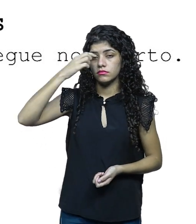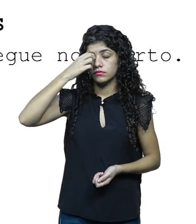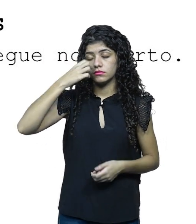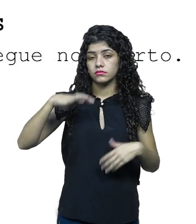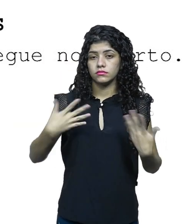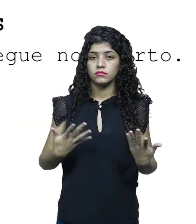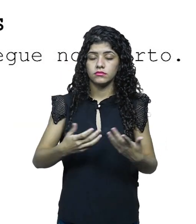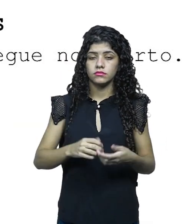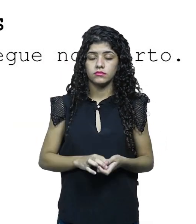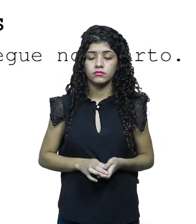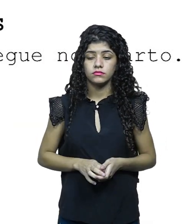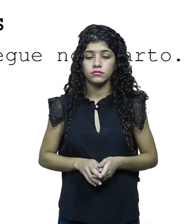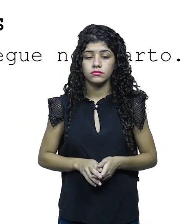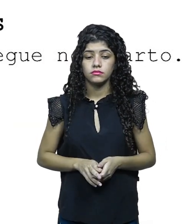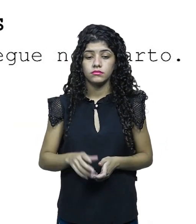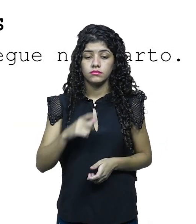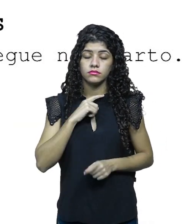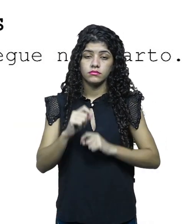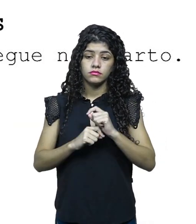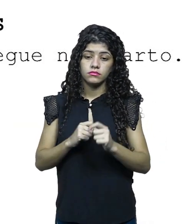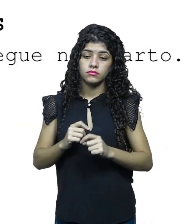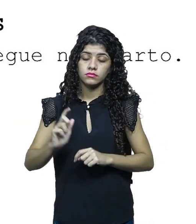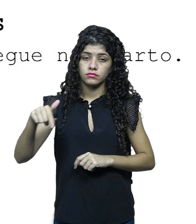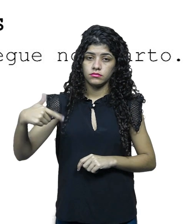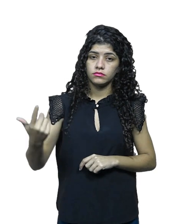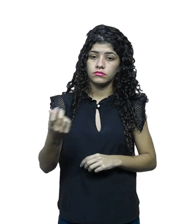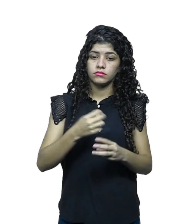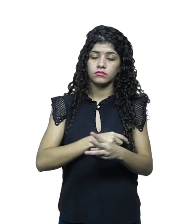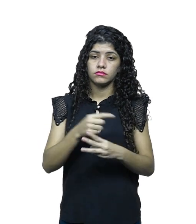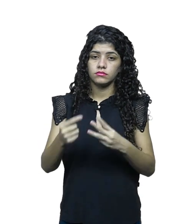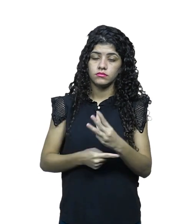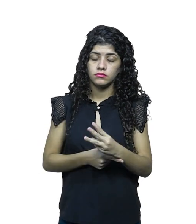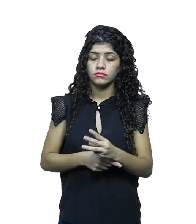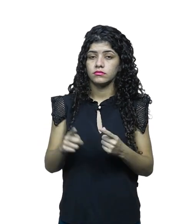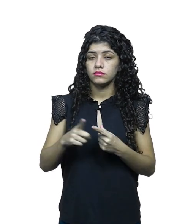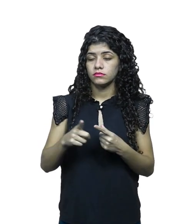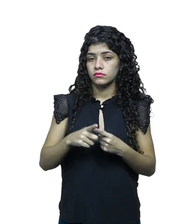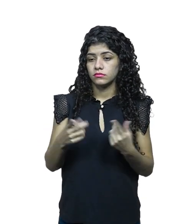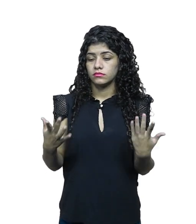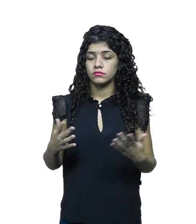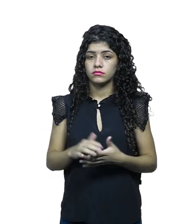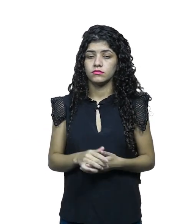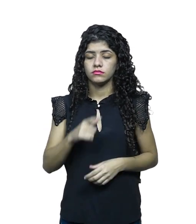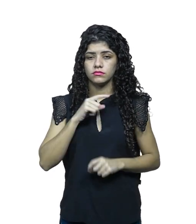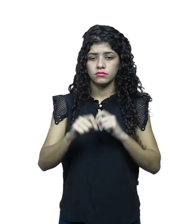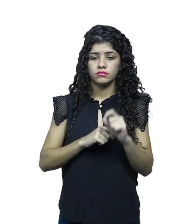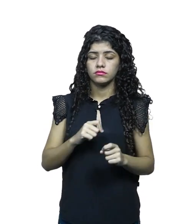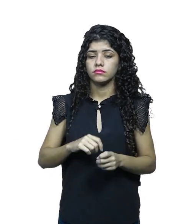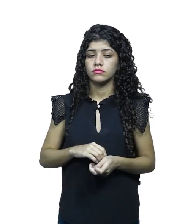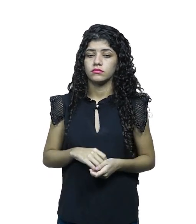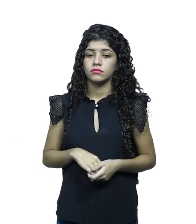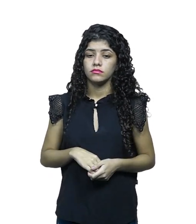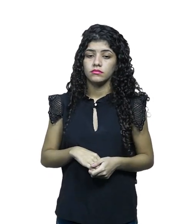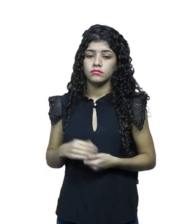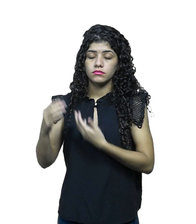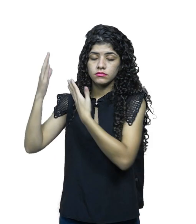quarto, hífen, dia. Então, eu abri aqui mais outros 3 tópicos sobre